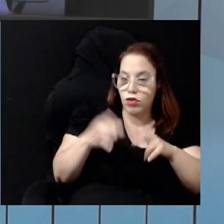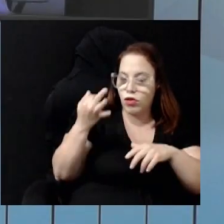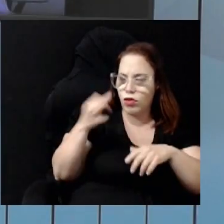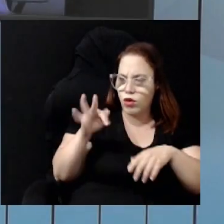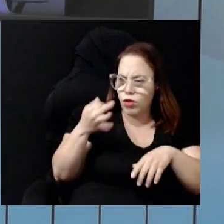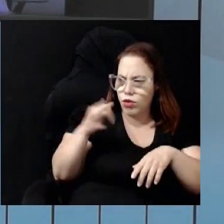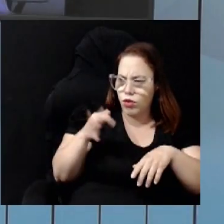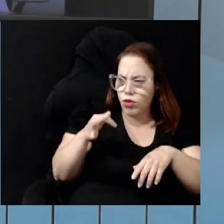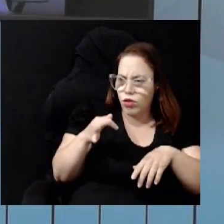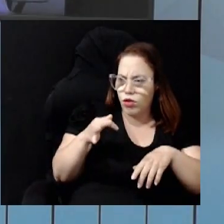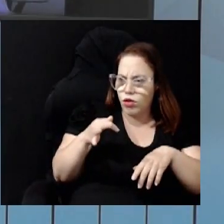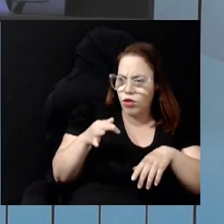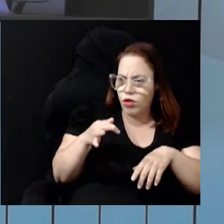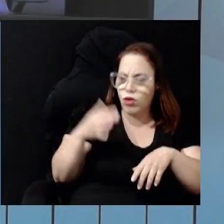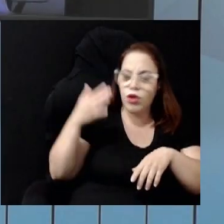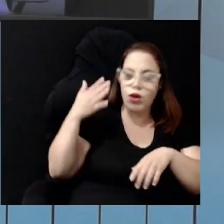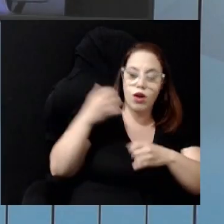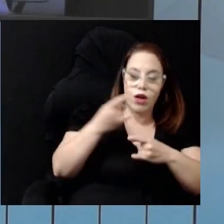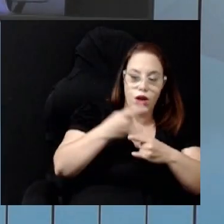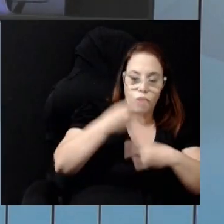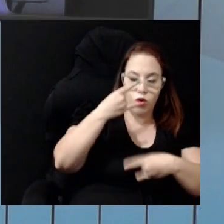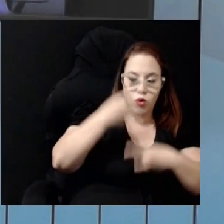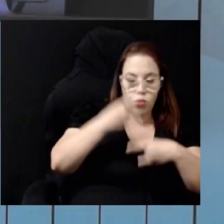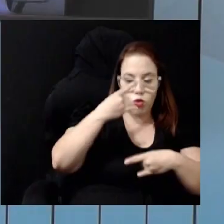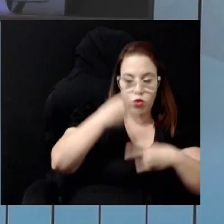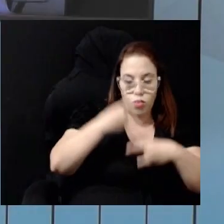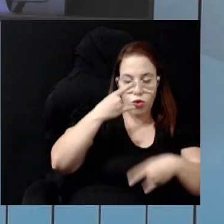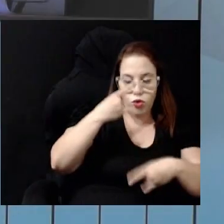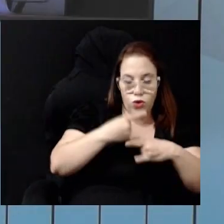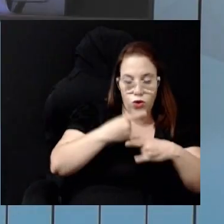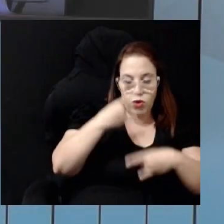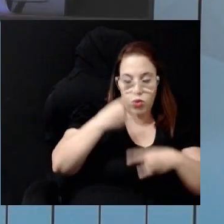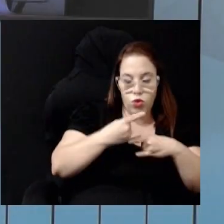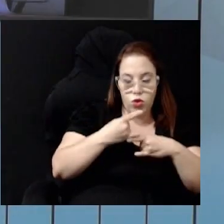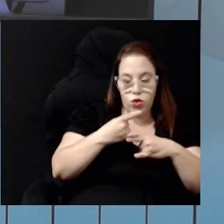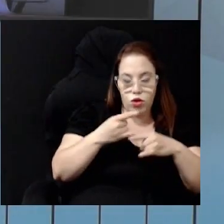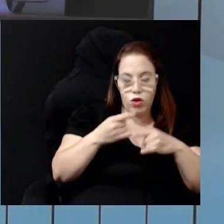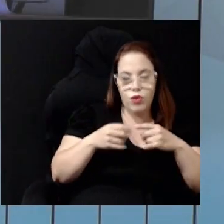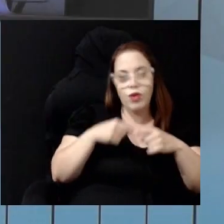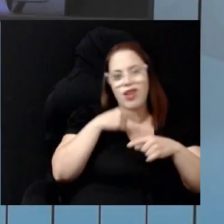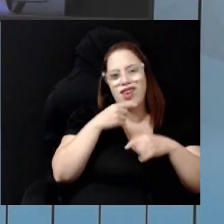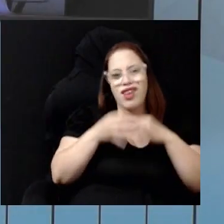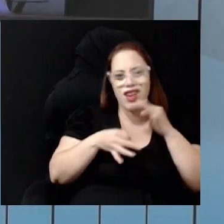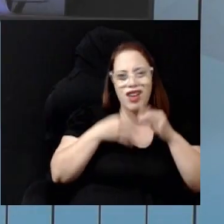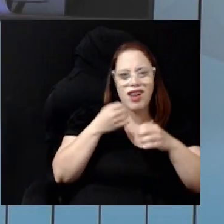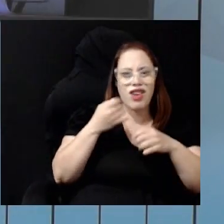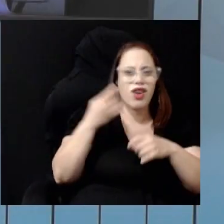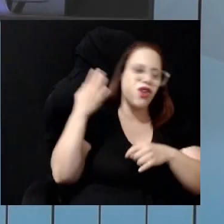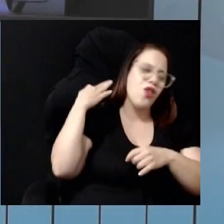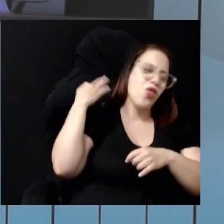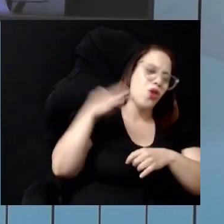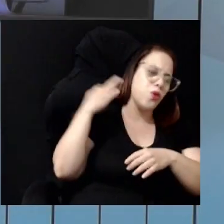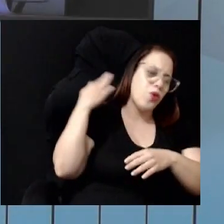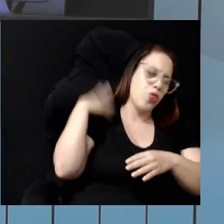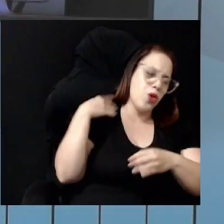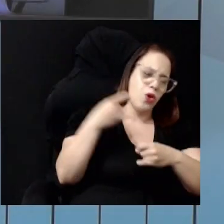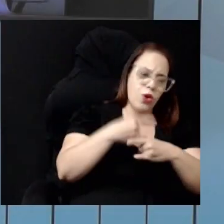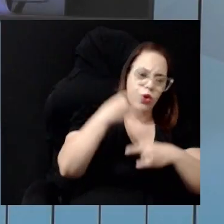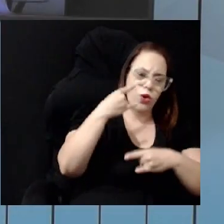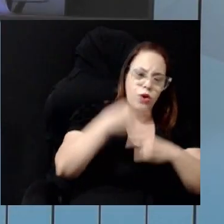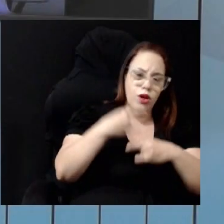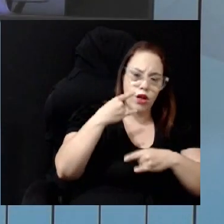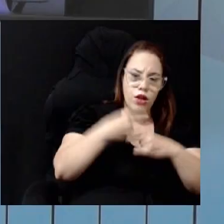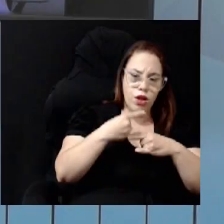diferenciar uma dor de uma dor assim na coluna? Que bastante gente, né, reclama, ai, tô com uma dor na